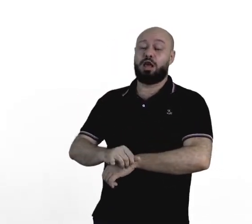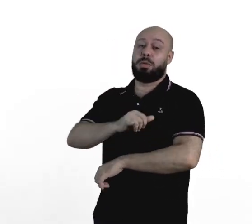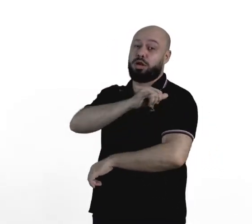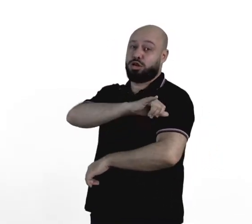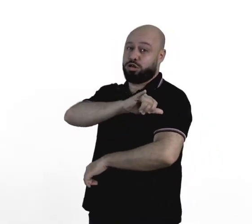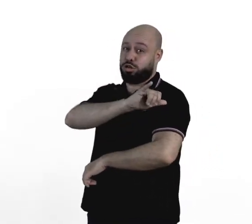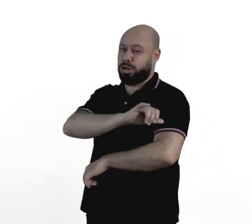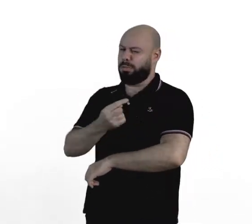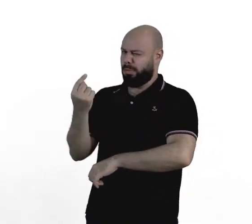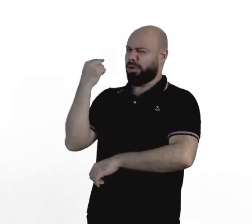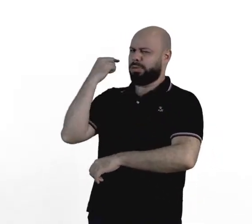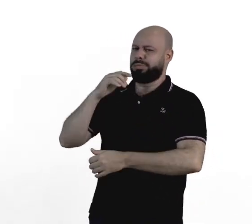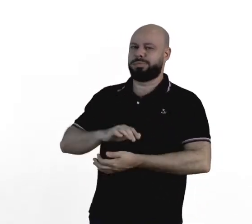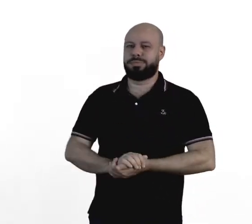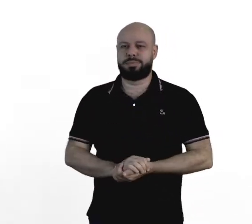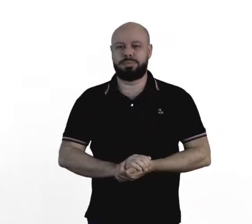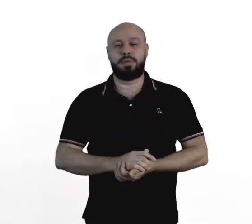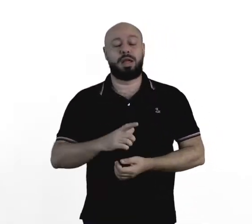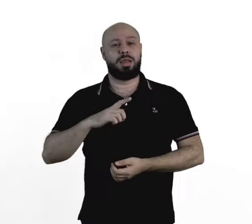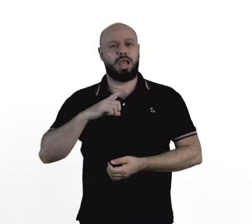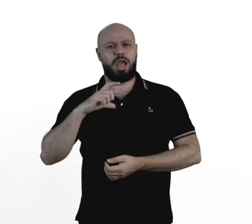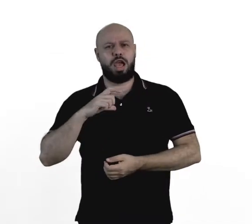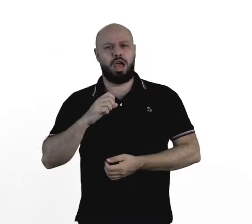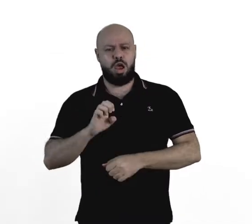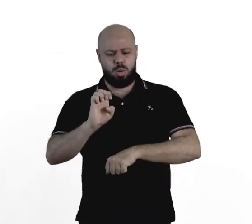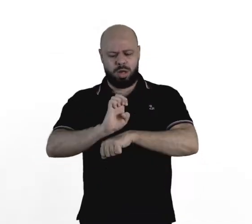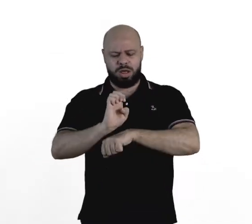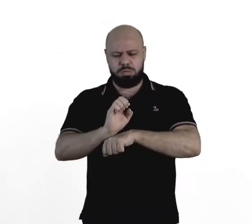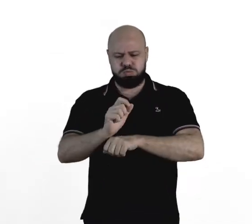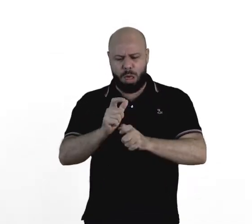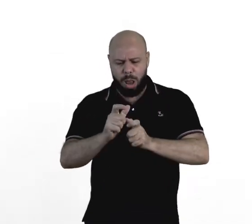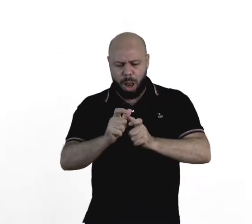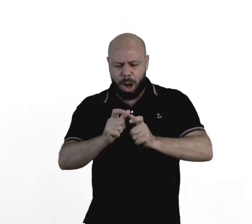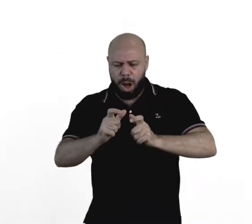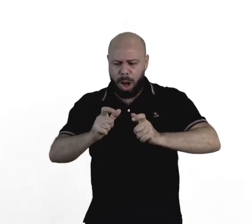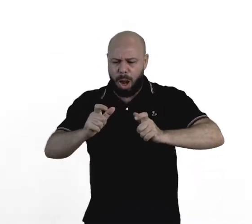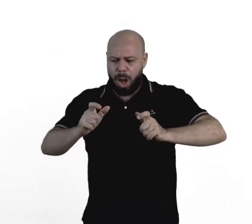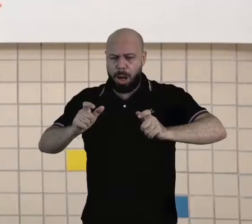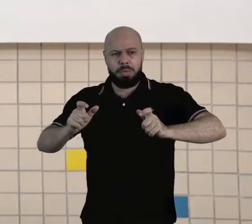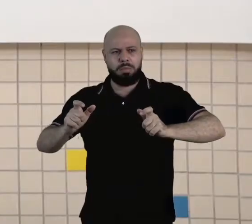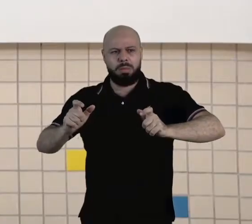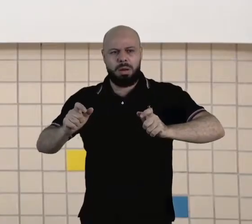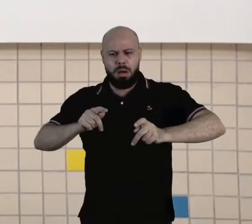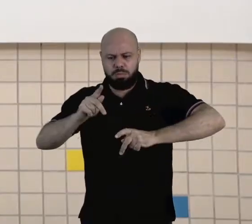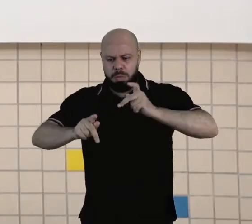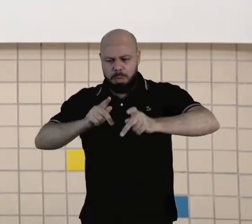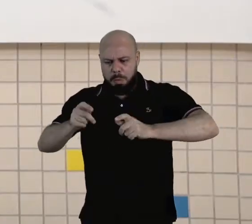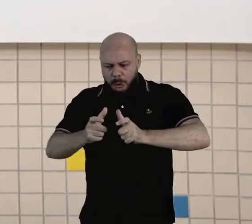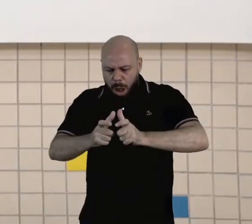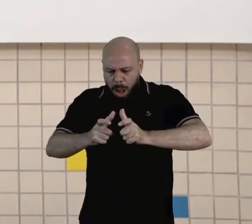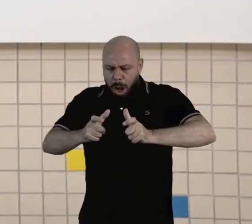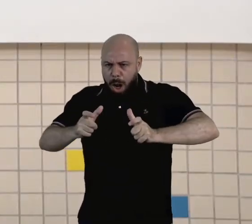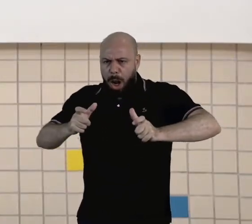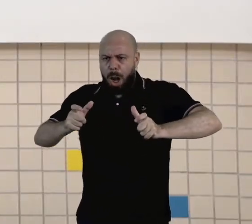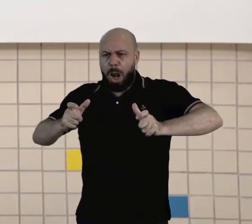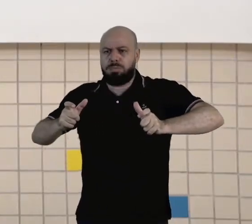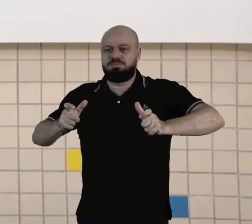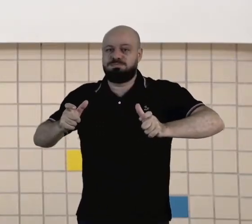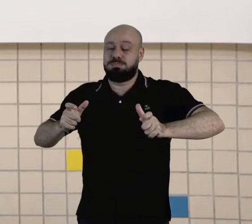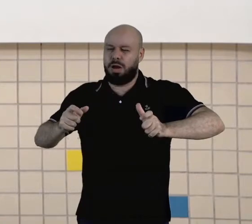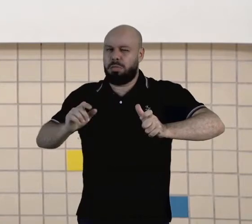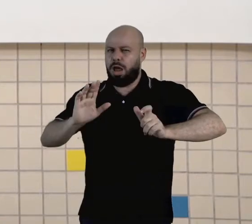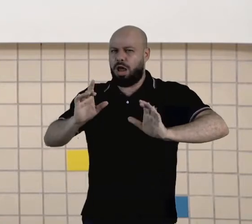lugar um crescimento muito grande urbano aconteceu de forma rápida. Bem, vamos considerar alguns detalhes para